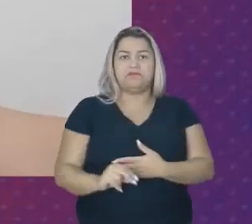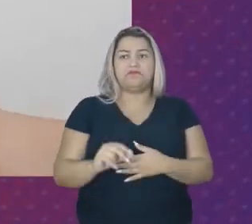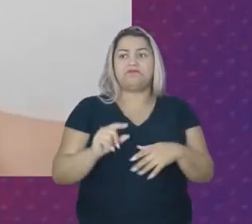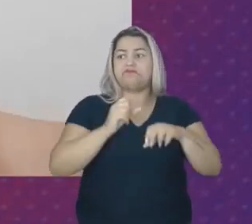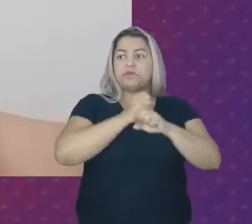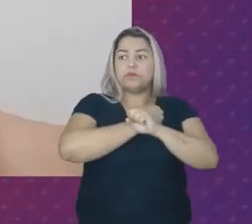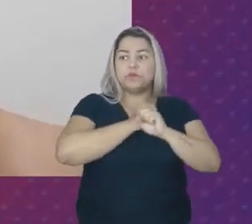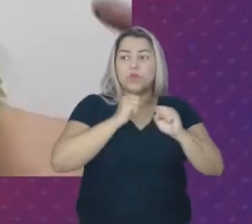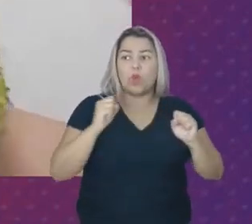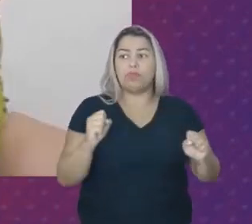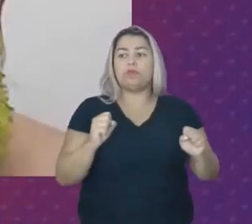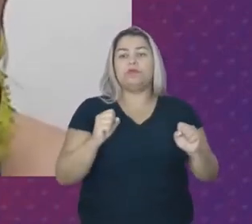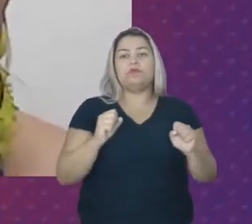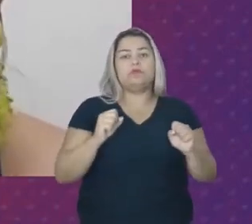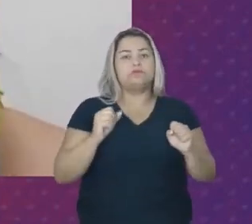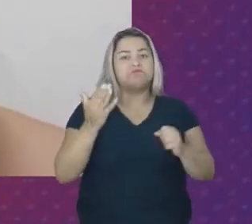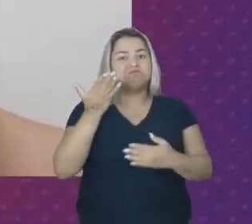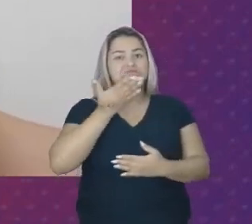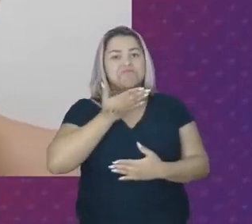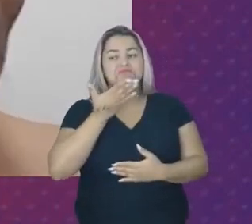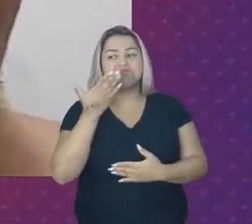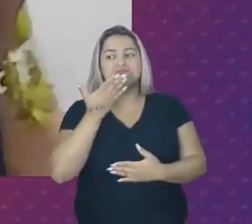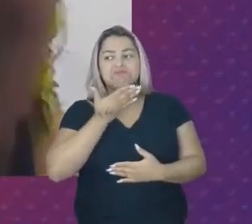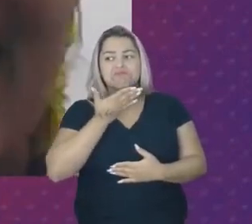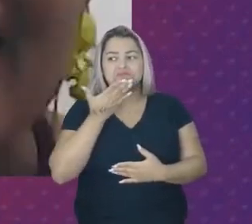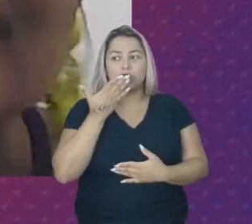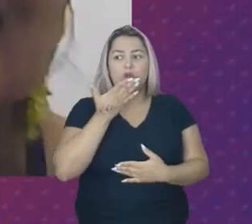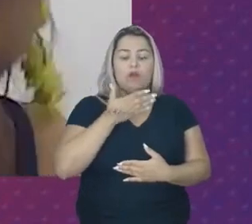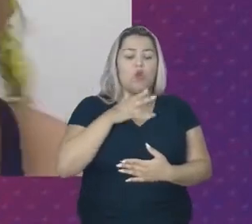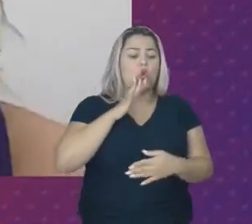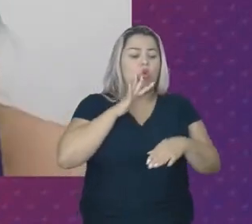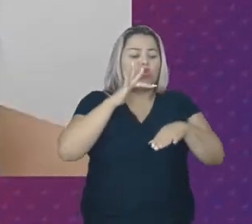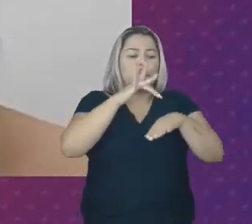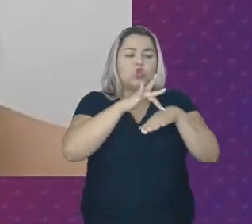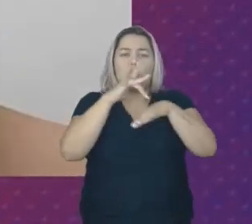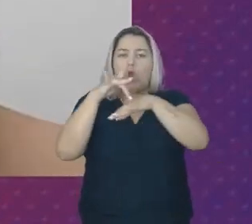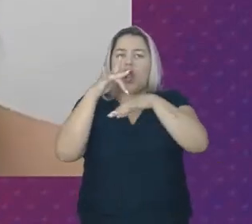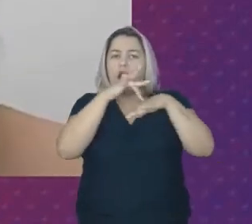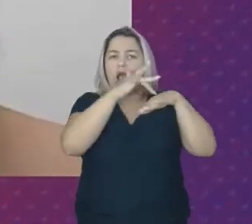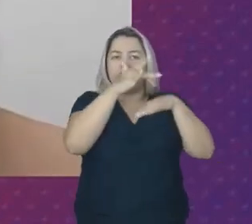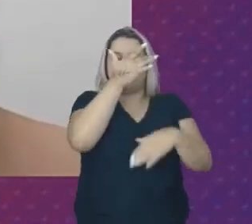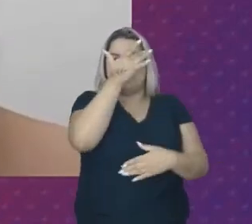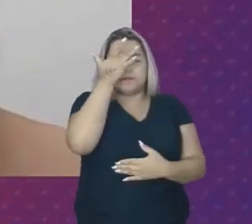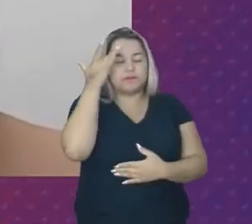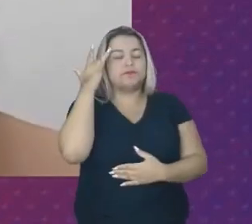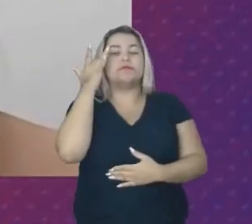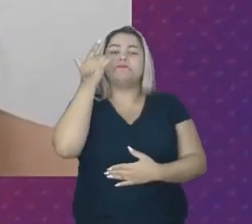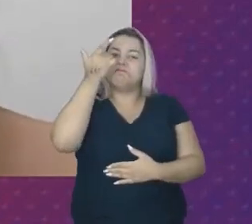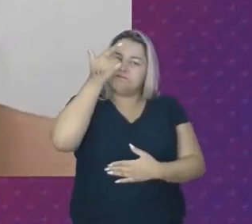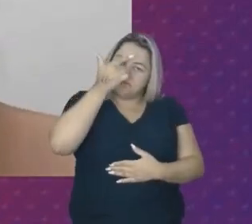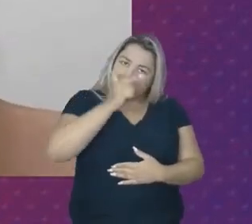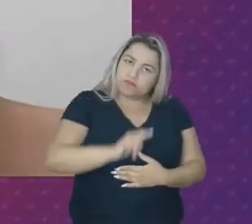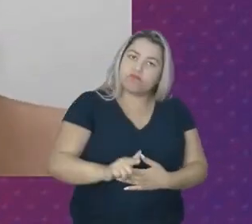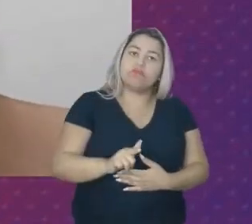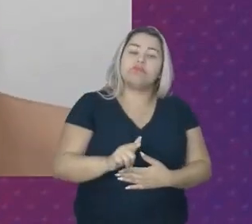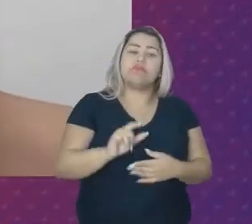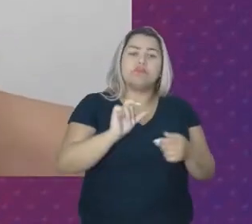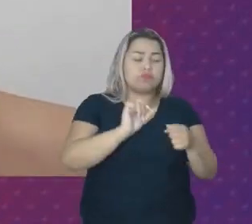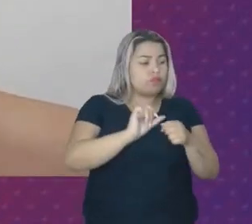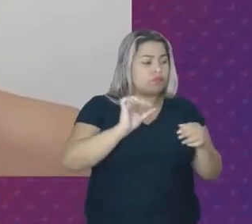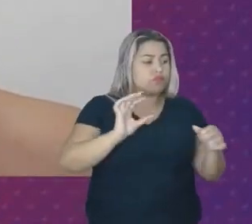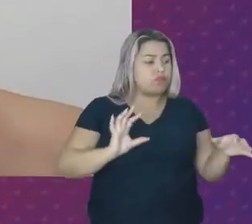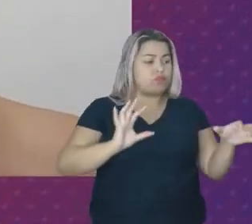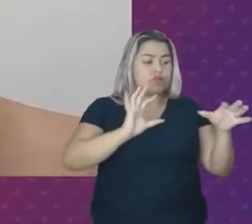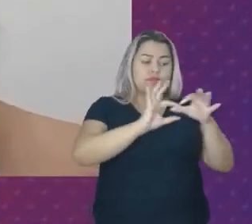possível de se ver ou tocar, essas pessoas elas conseguem fazer a transmissão